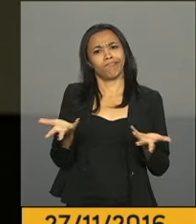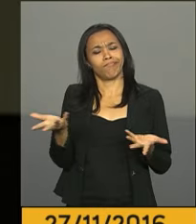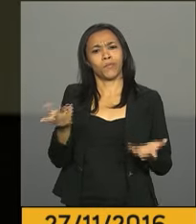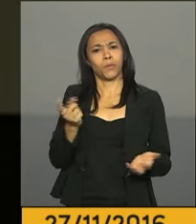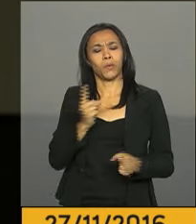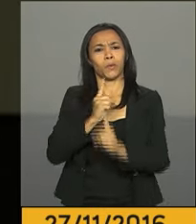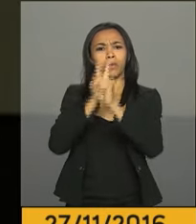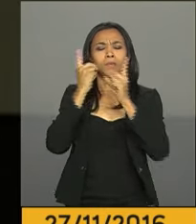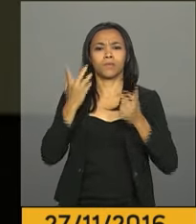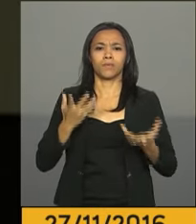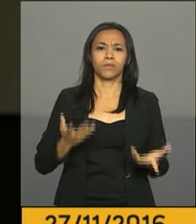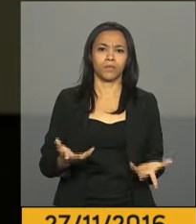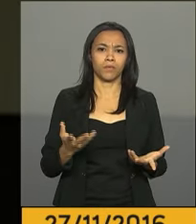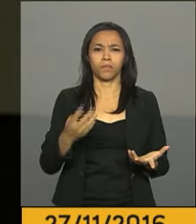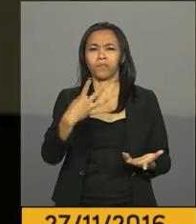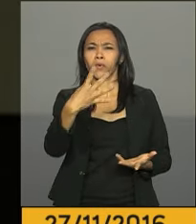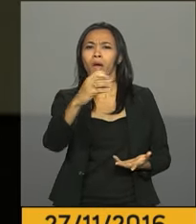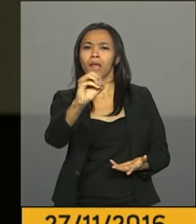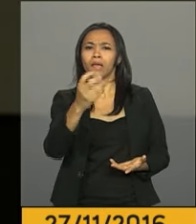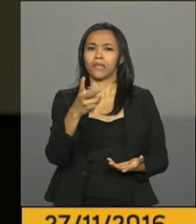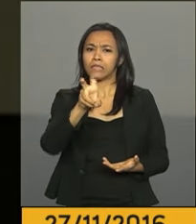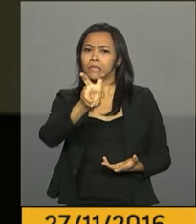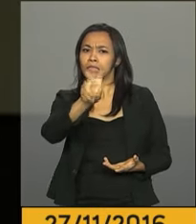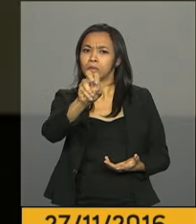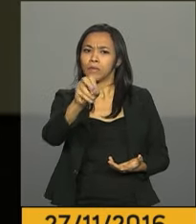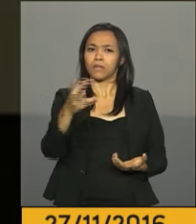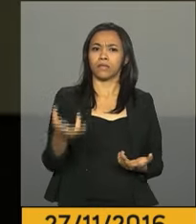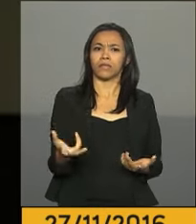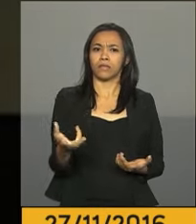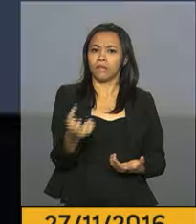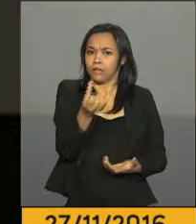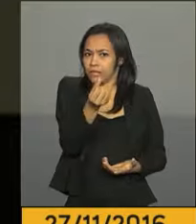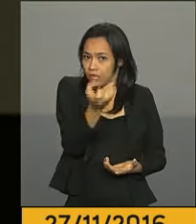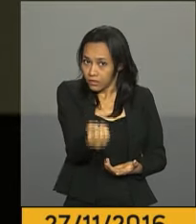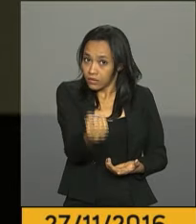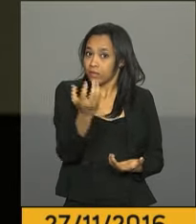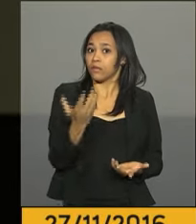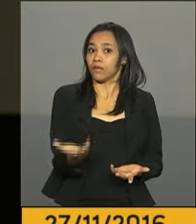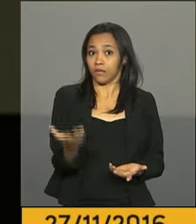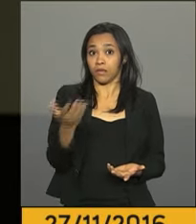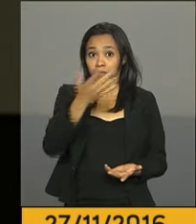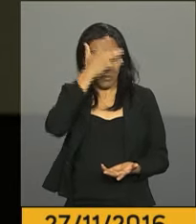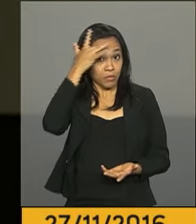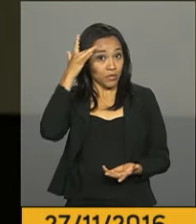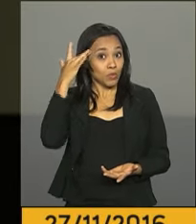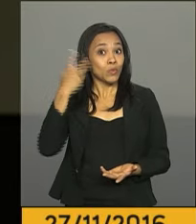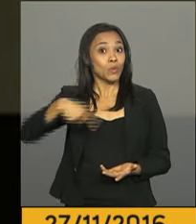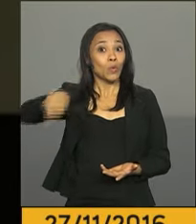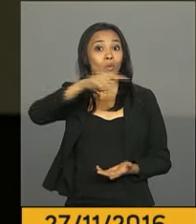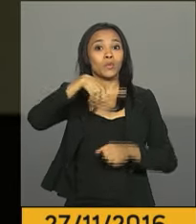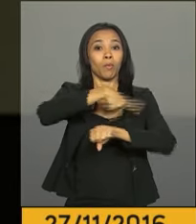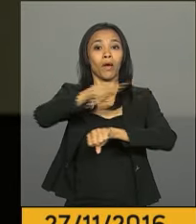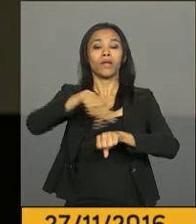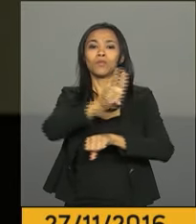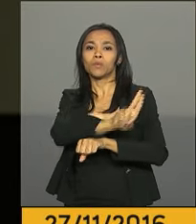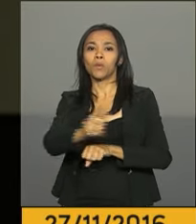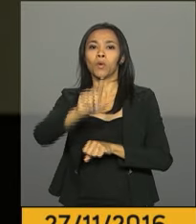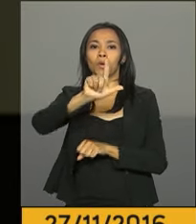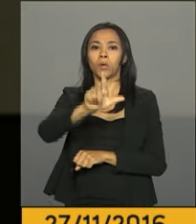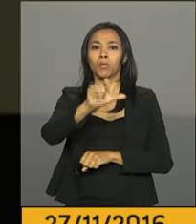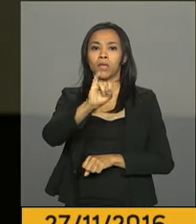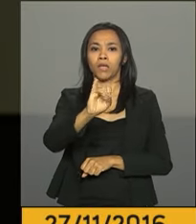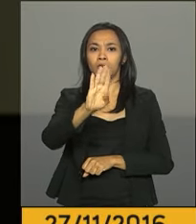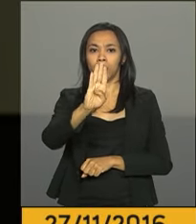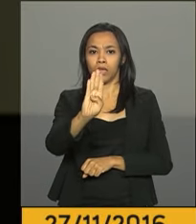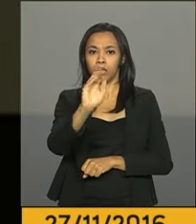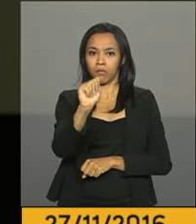com 40, 50, 60 libaneses, senhor